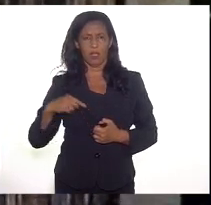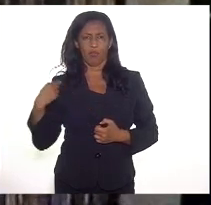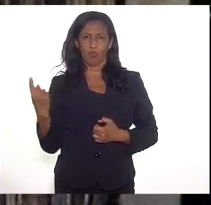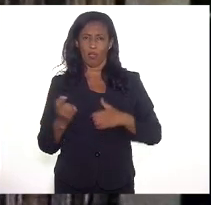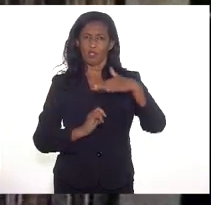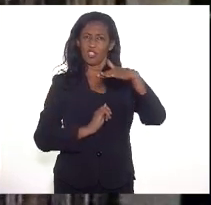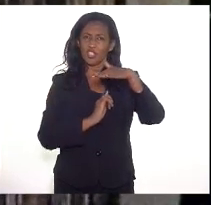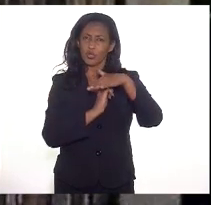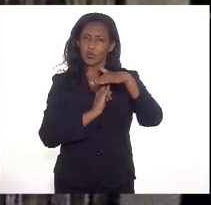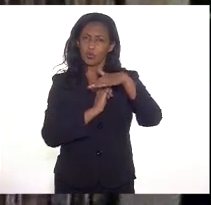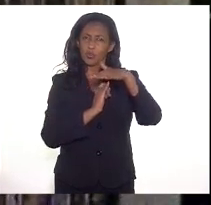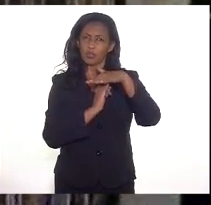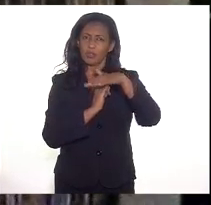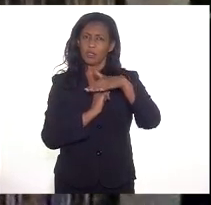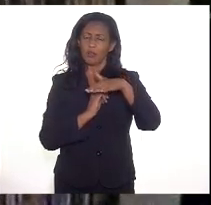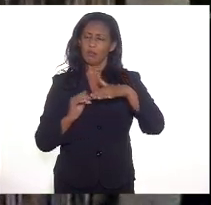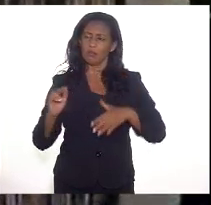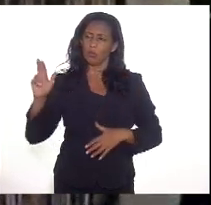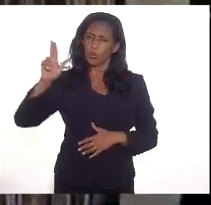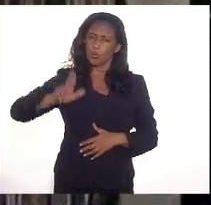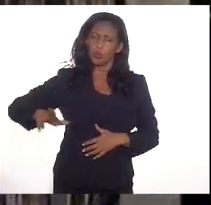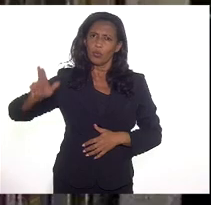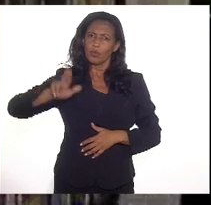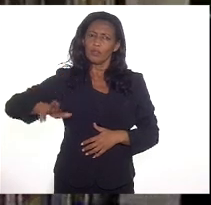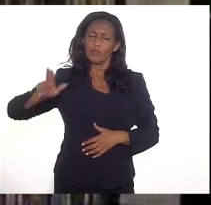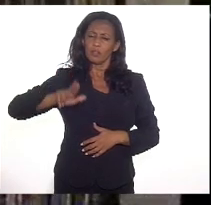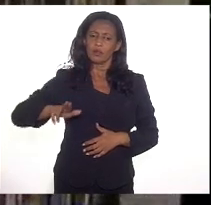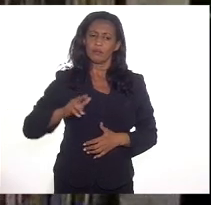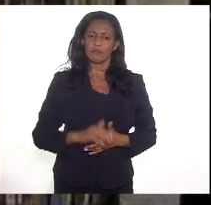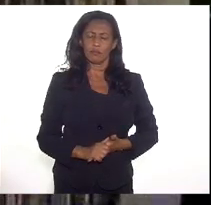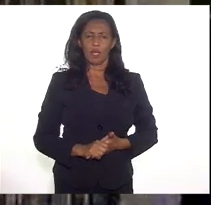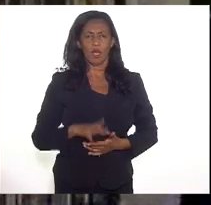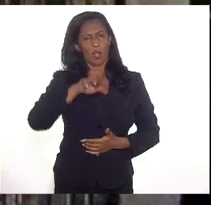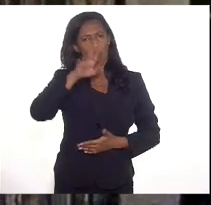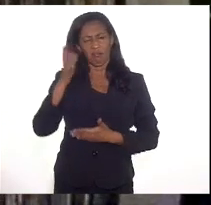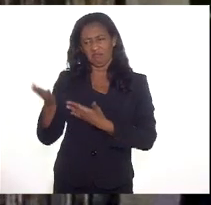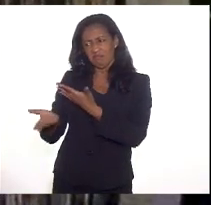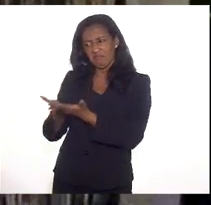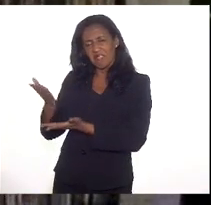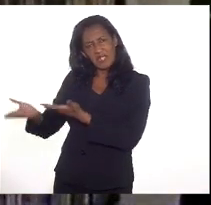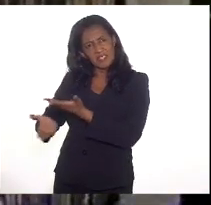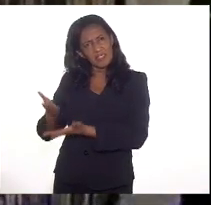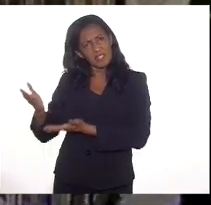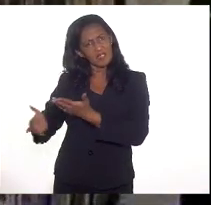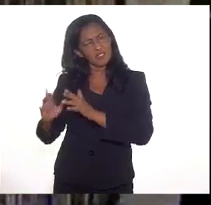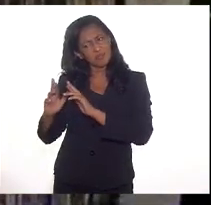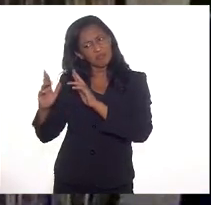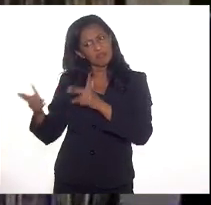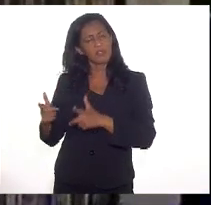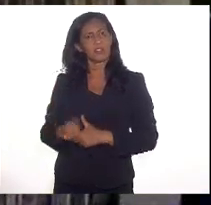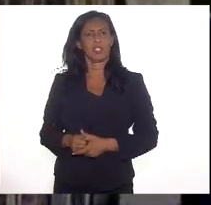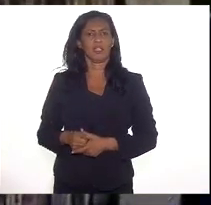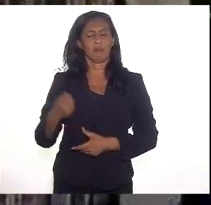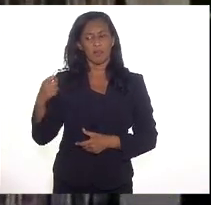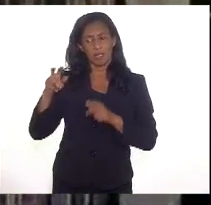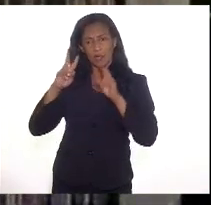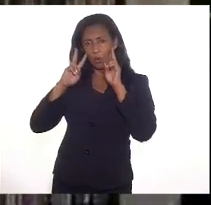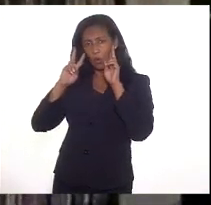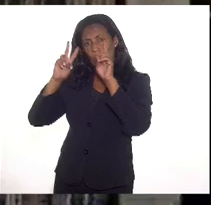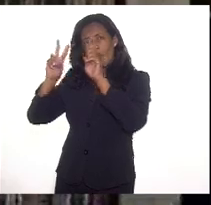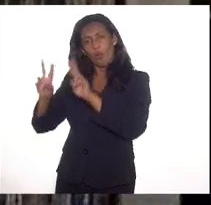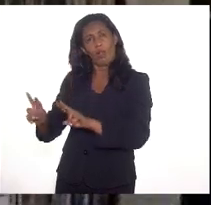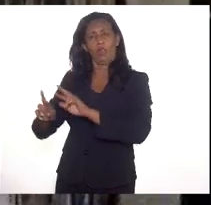instituições universitárias não sejam tratadas como vêm sendo tratadas e que passe a ter um olhar